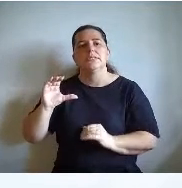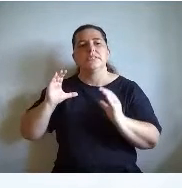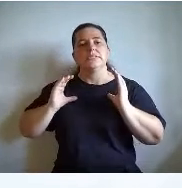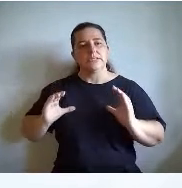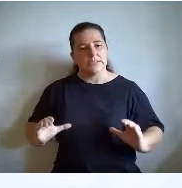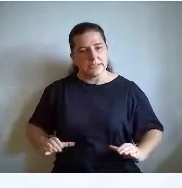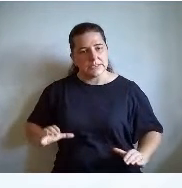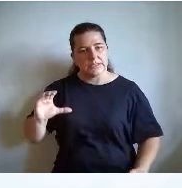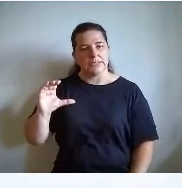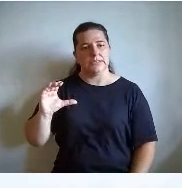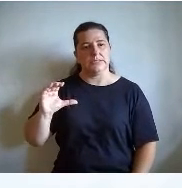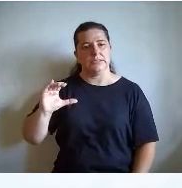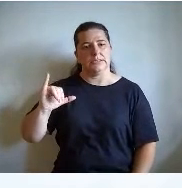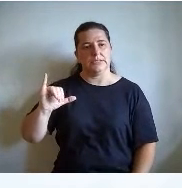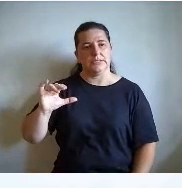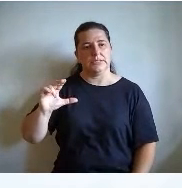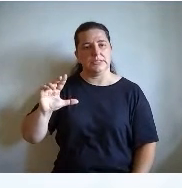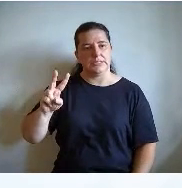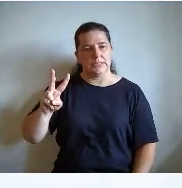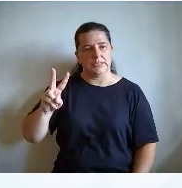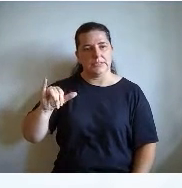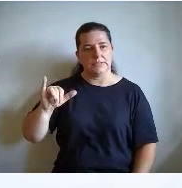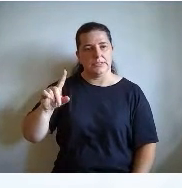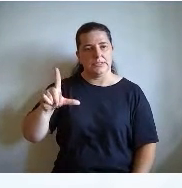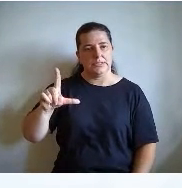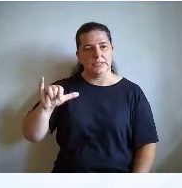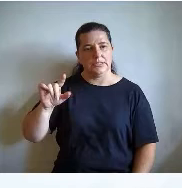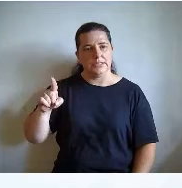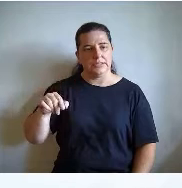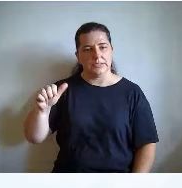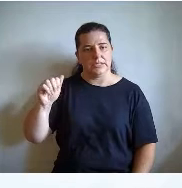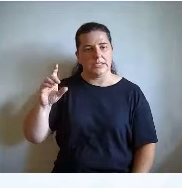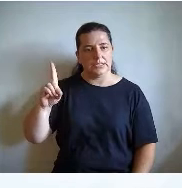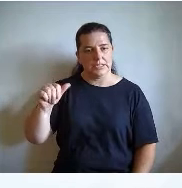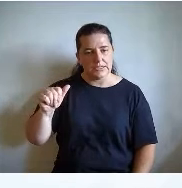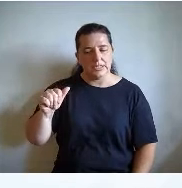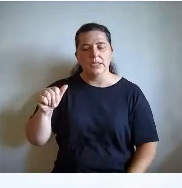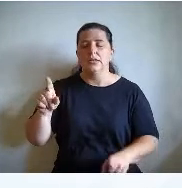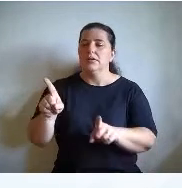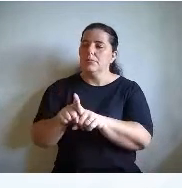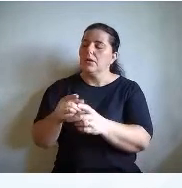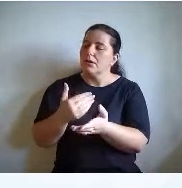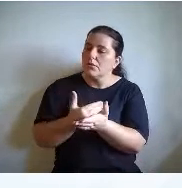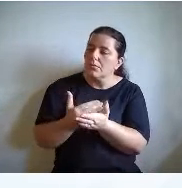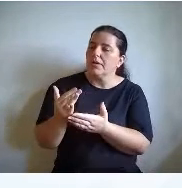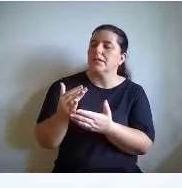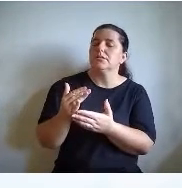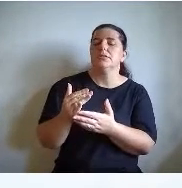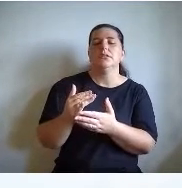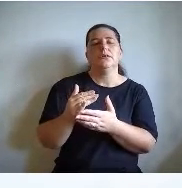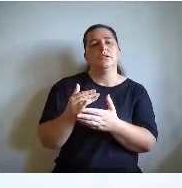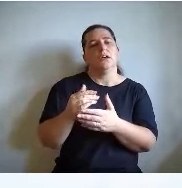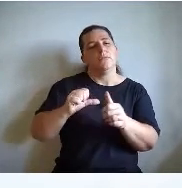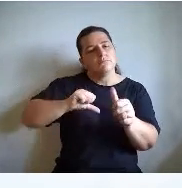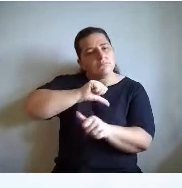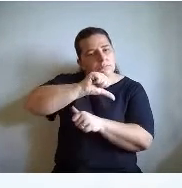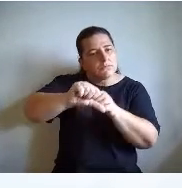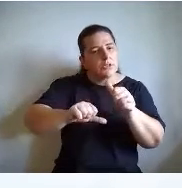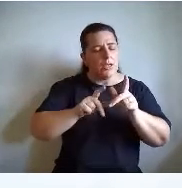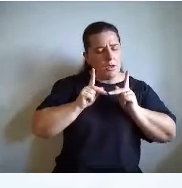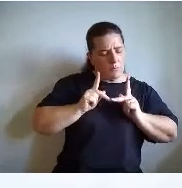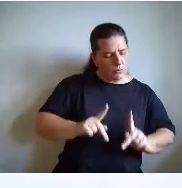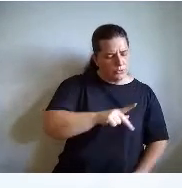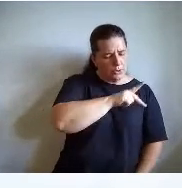e a correlação de força ela começa a mudar a partir das próprias posturas do presidente, que ele realmente não consegue passar